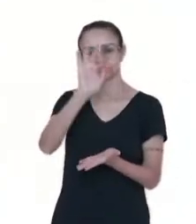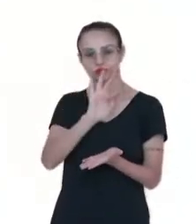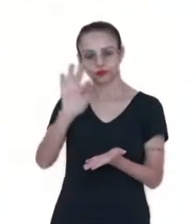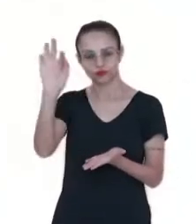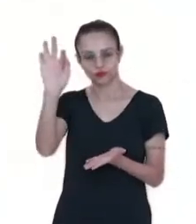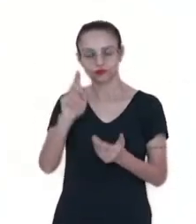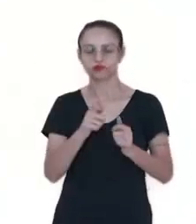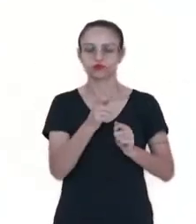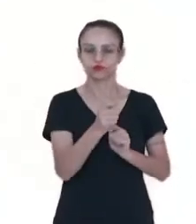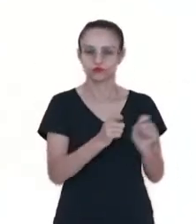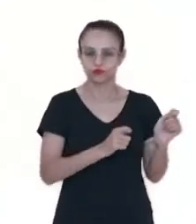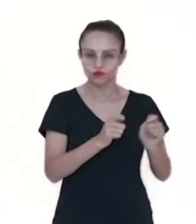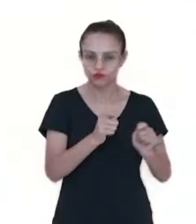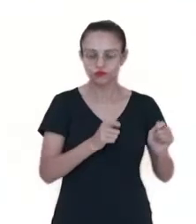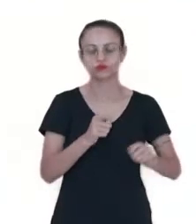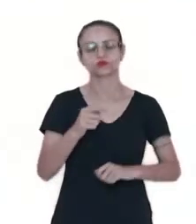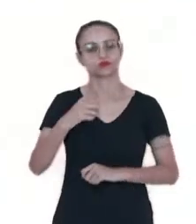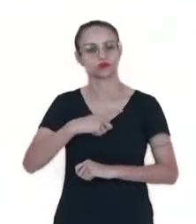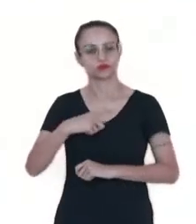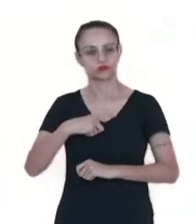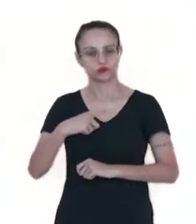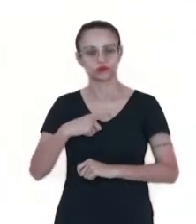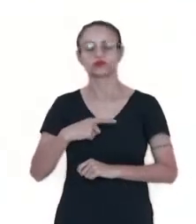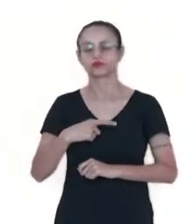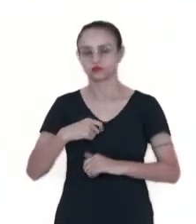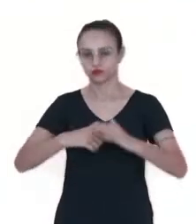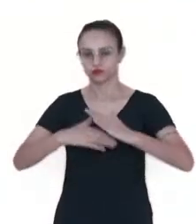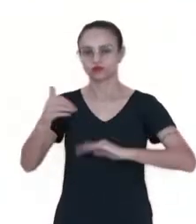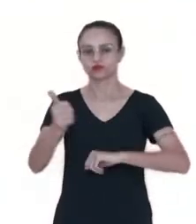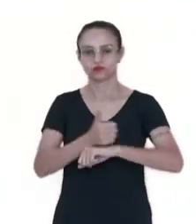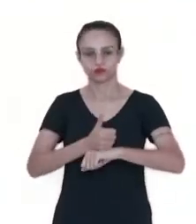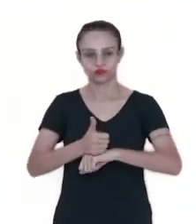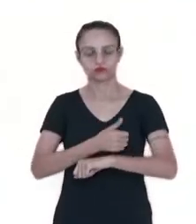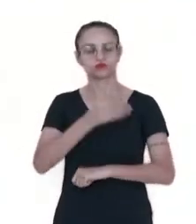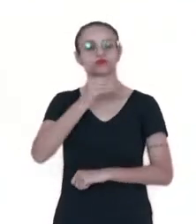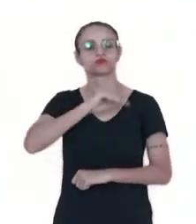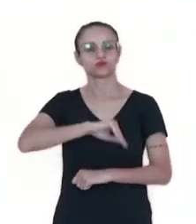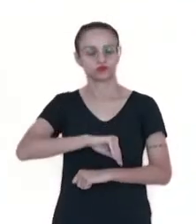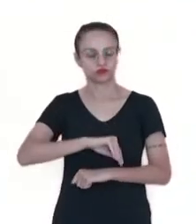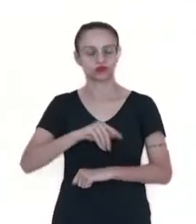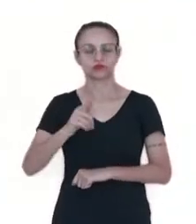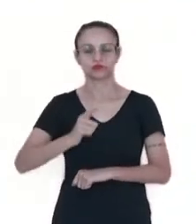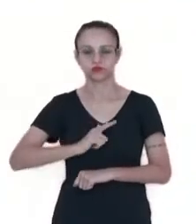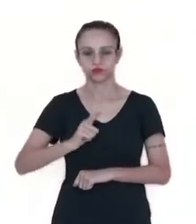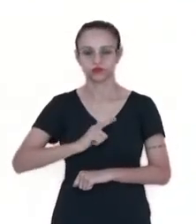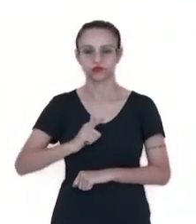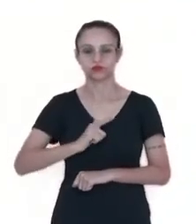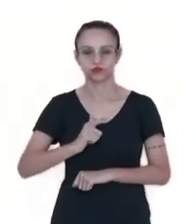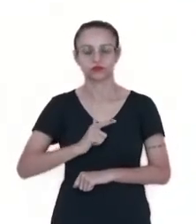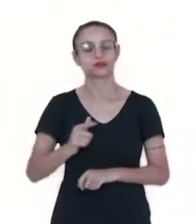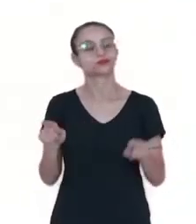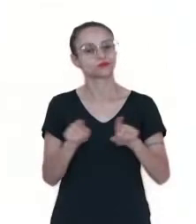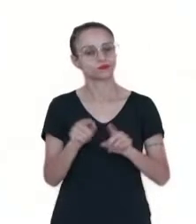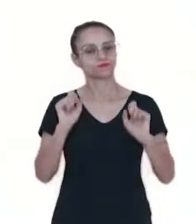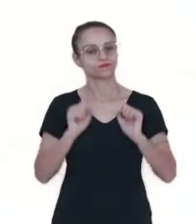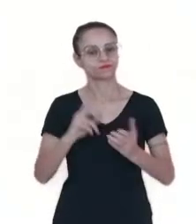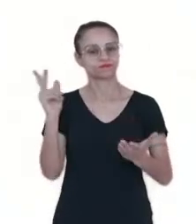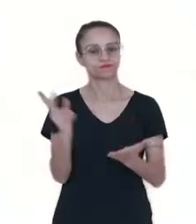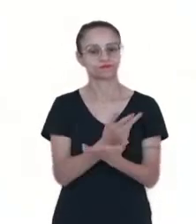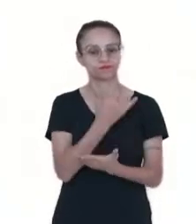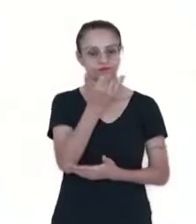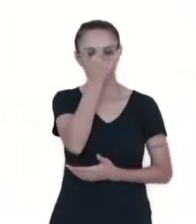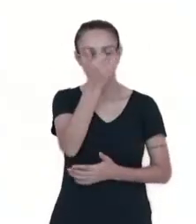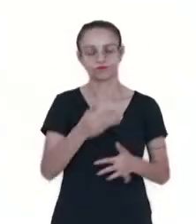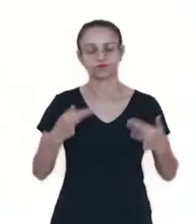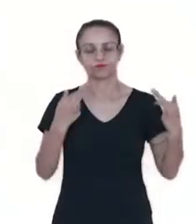e confederações, tem uma carreira profissional, tem uma remuneração disso, um alto rendimento de lesões. Muitas pessoas se